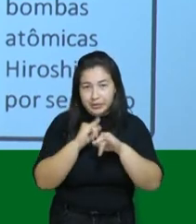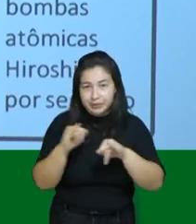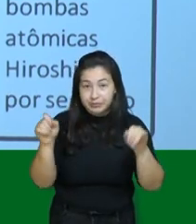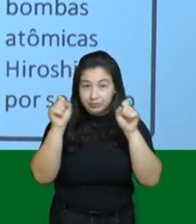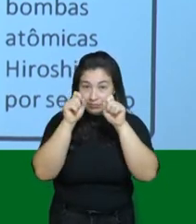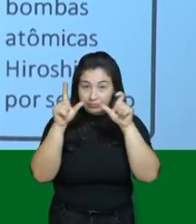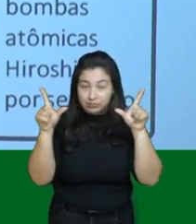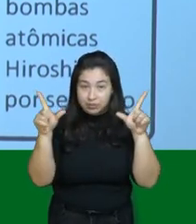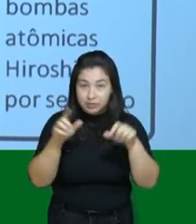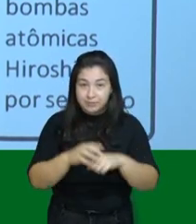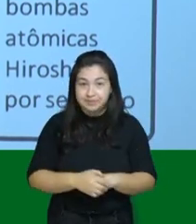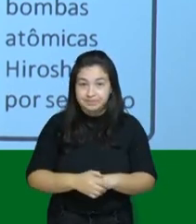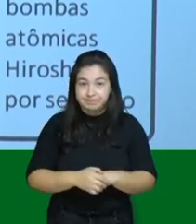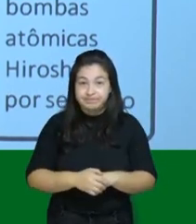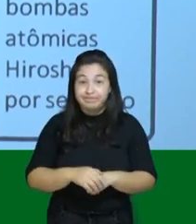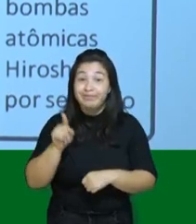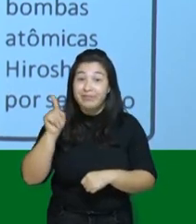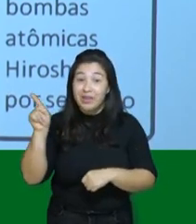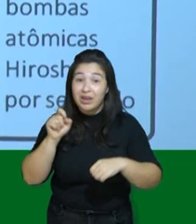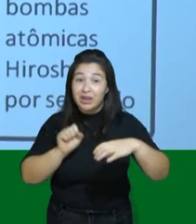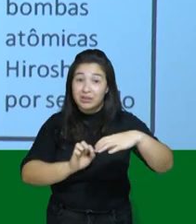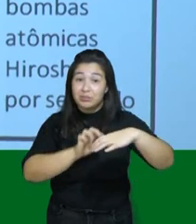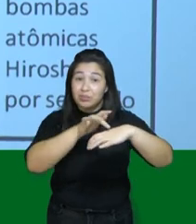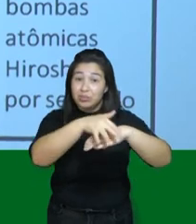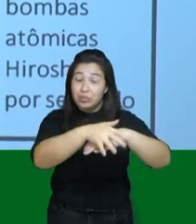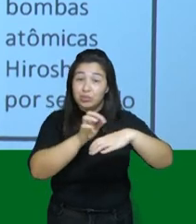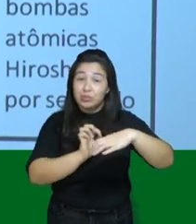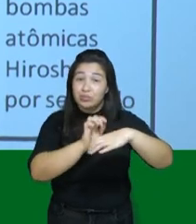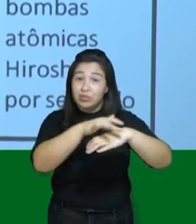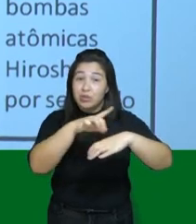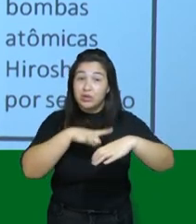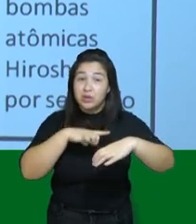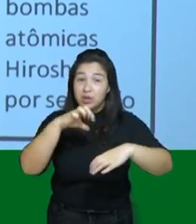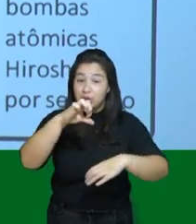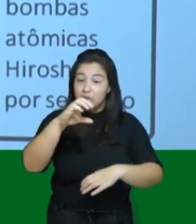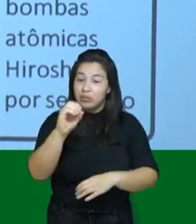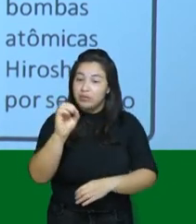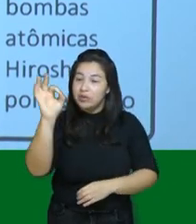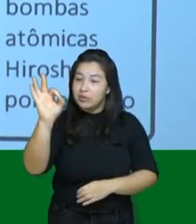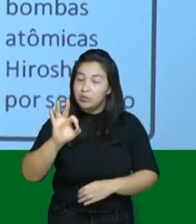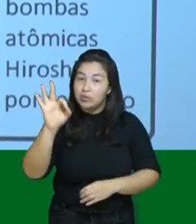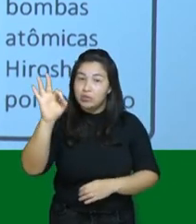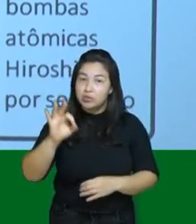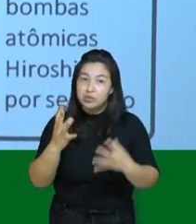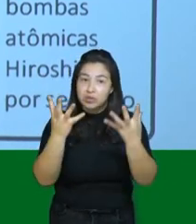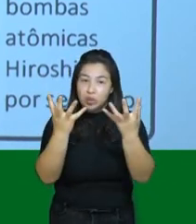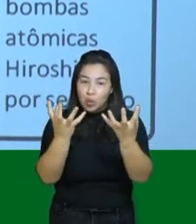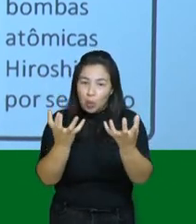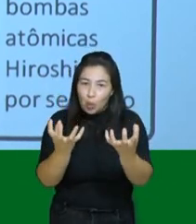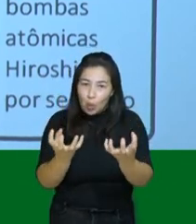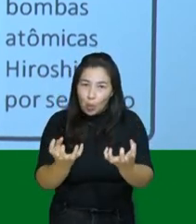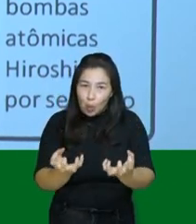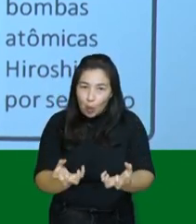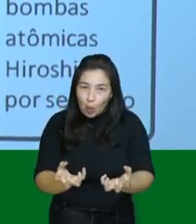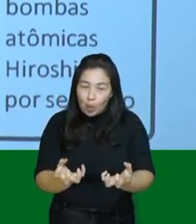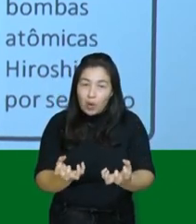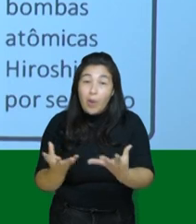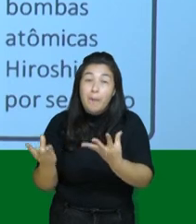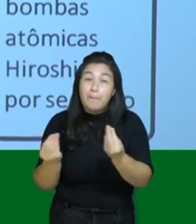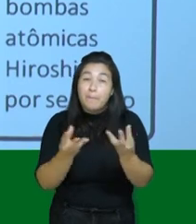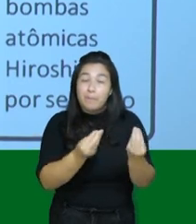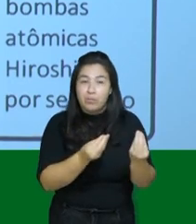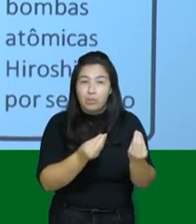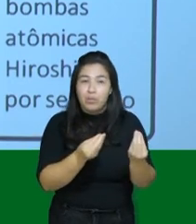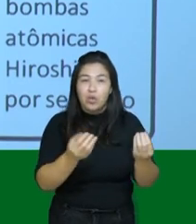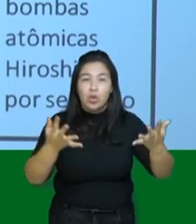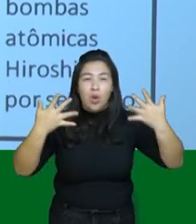só. Os oceanos, gente, eles absorvem 90% de todo o excesso, né, de calor